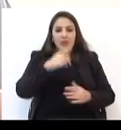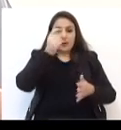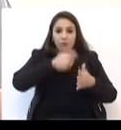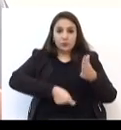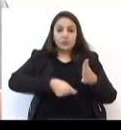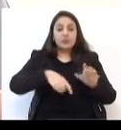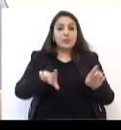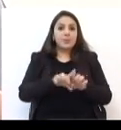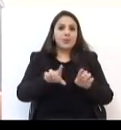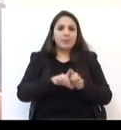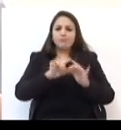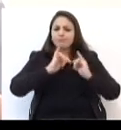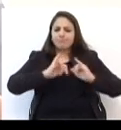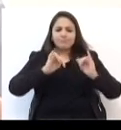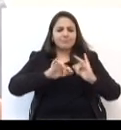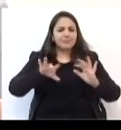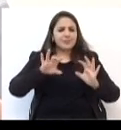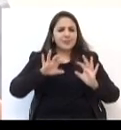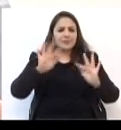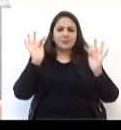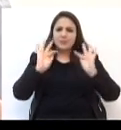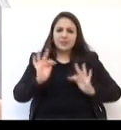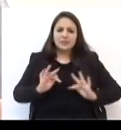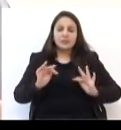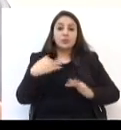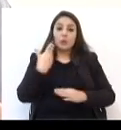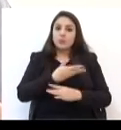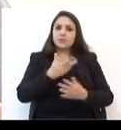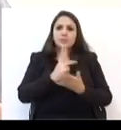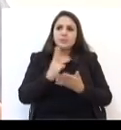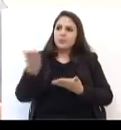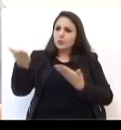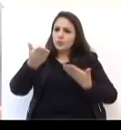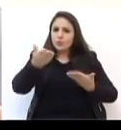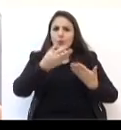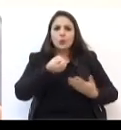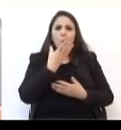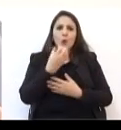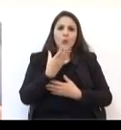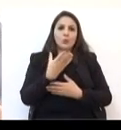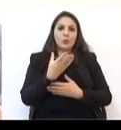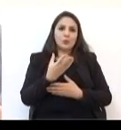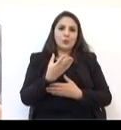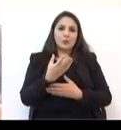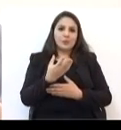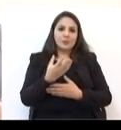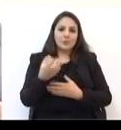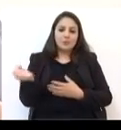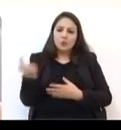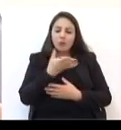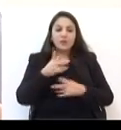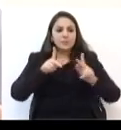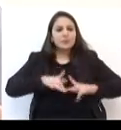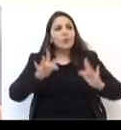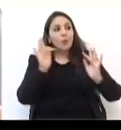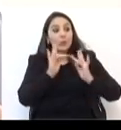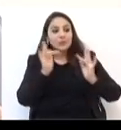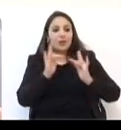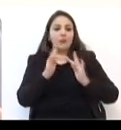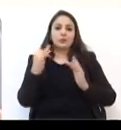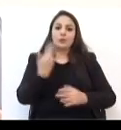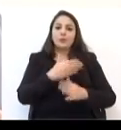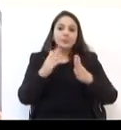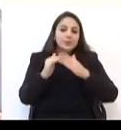autores, e o programa está consagrado. A gente sempre recebe novos escritores, o pessoal procura a própria TV, o pessoal entra em contato